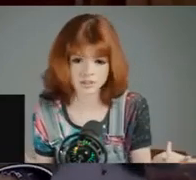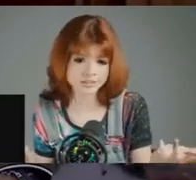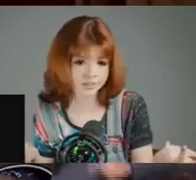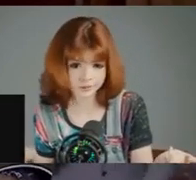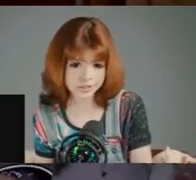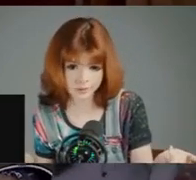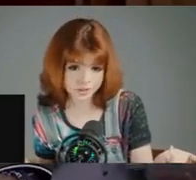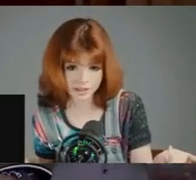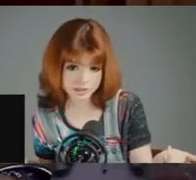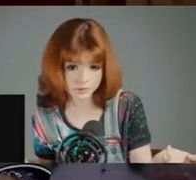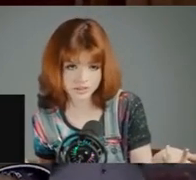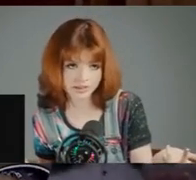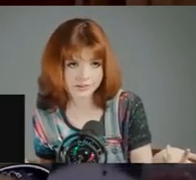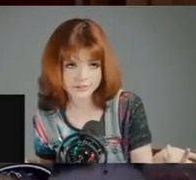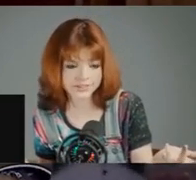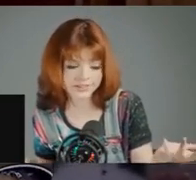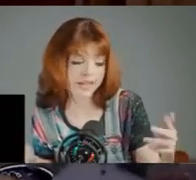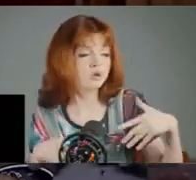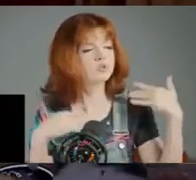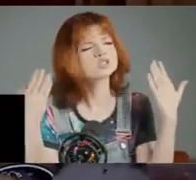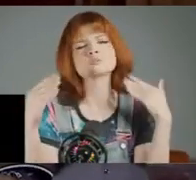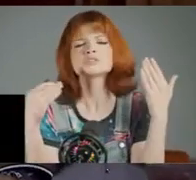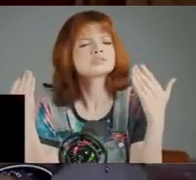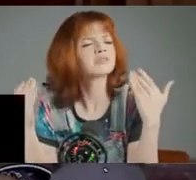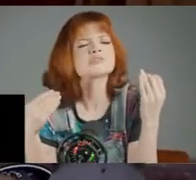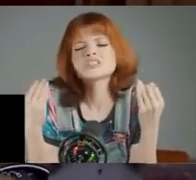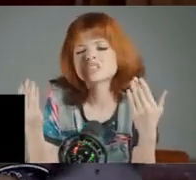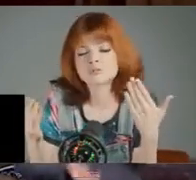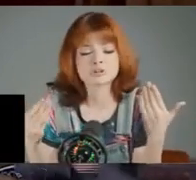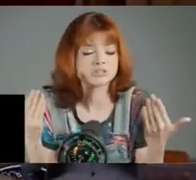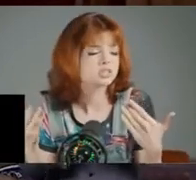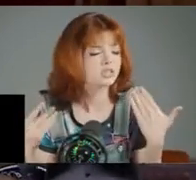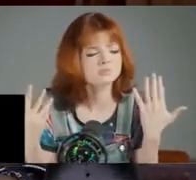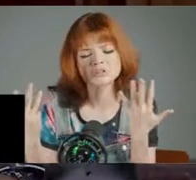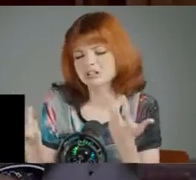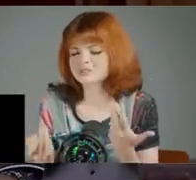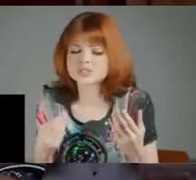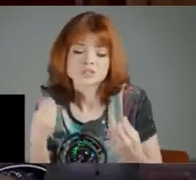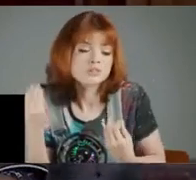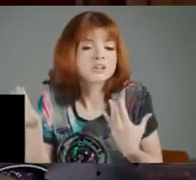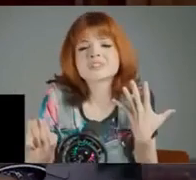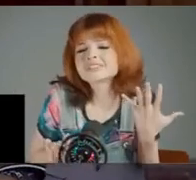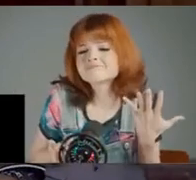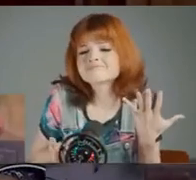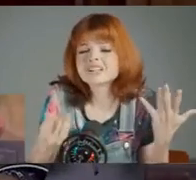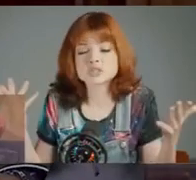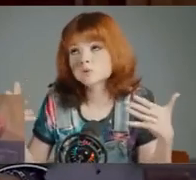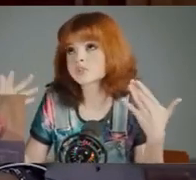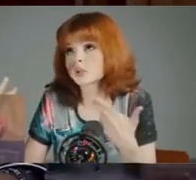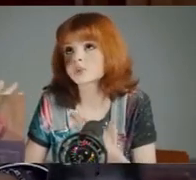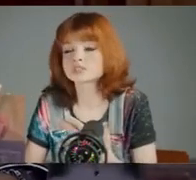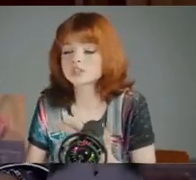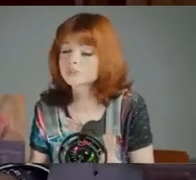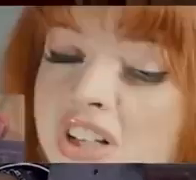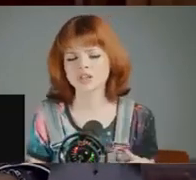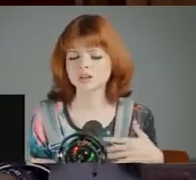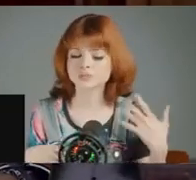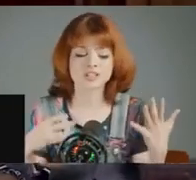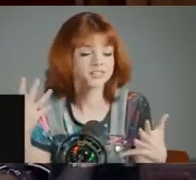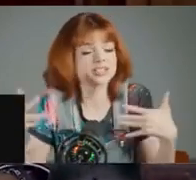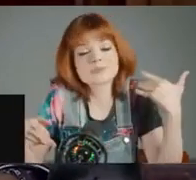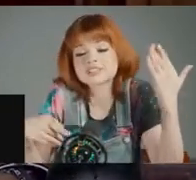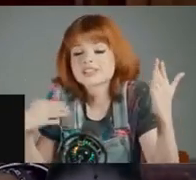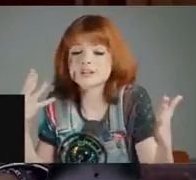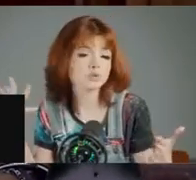econômicos formamos um ministério com pessoas capazes para enfrentar a todos os desafios ao longo do tempo